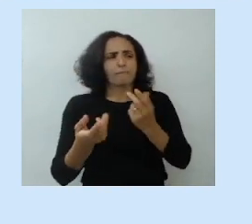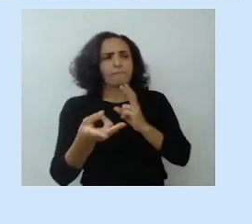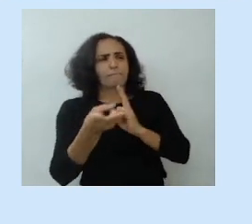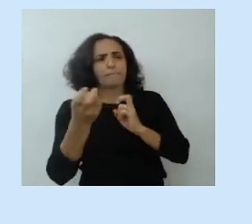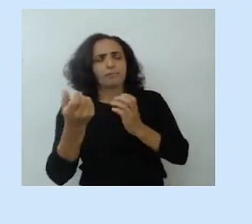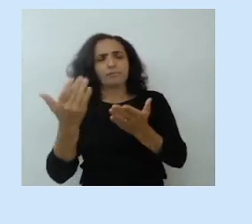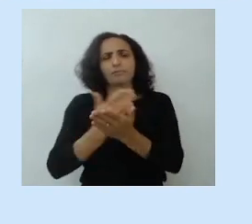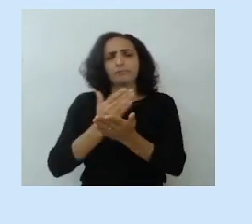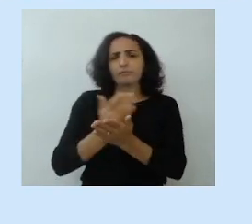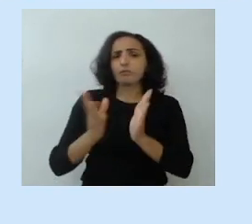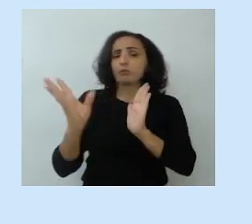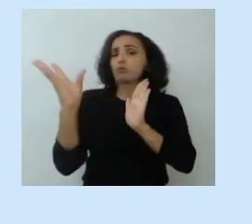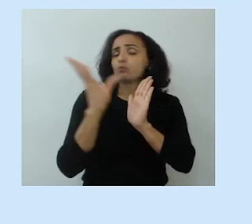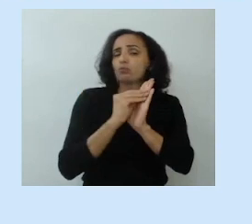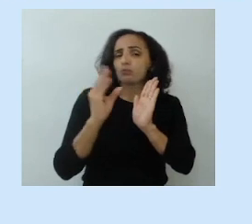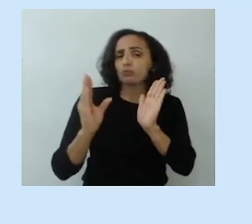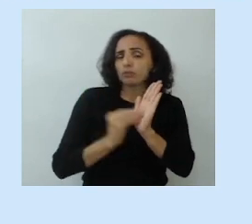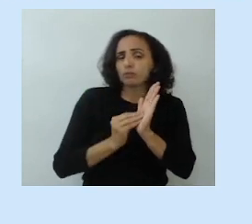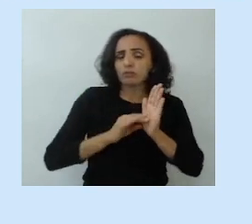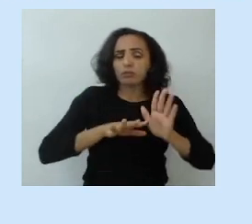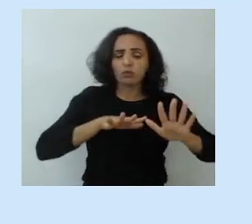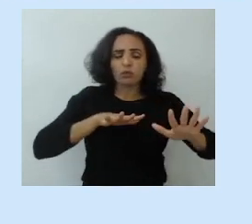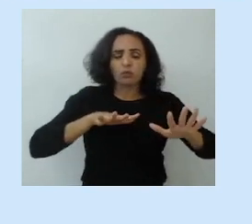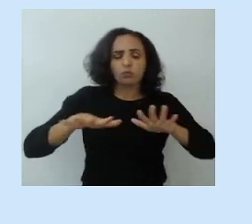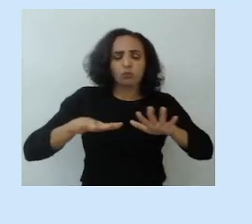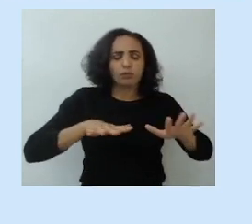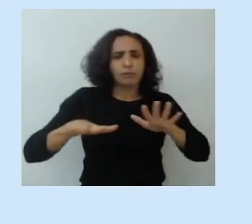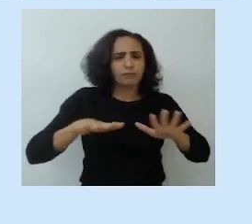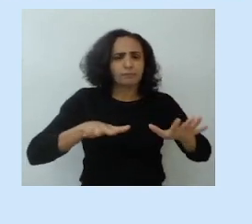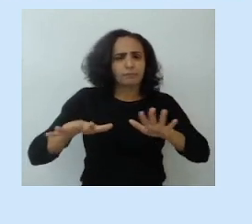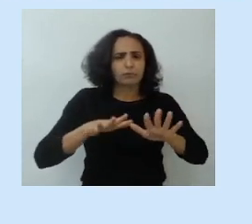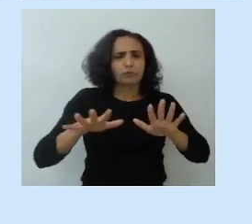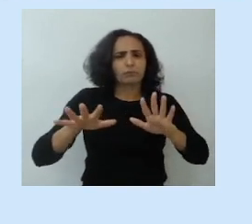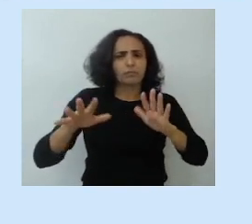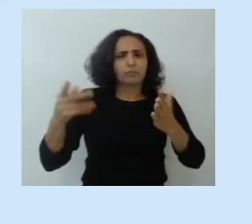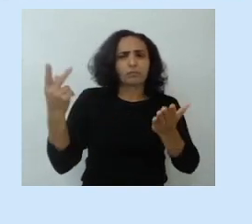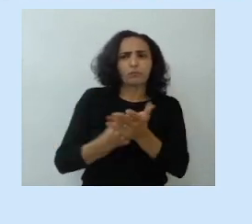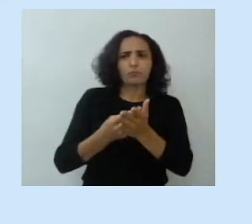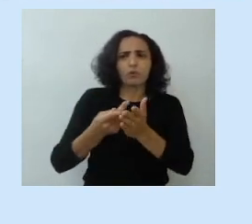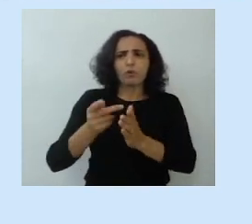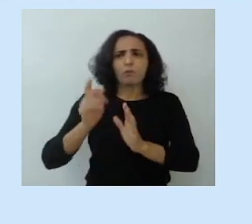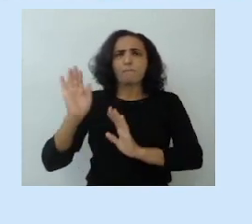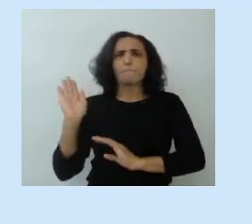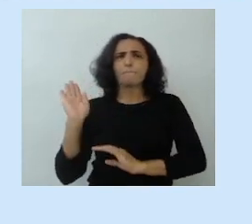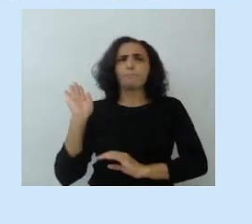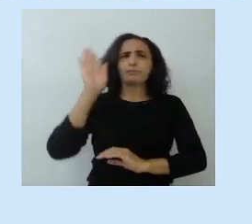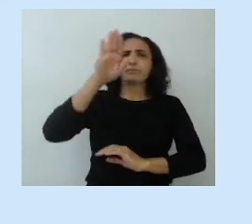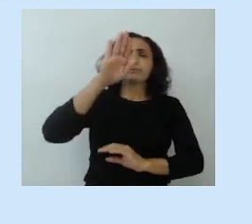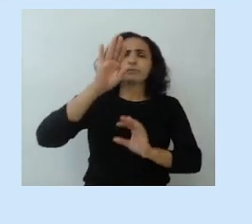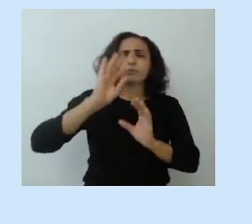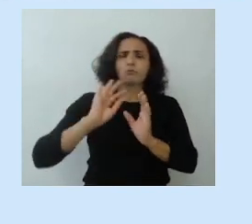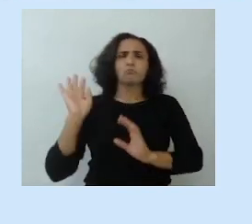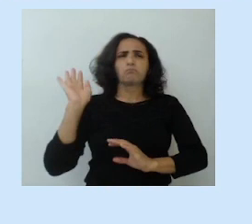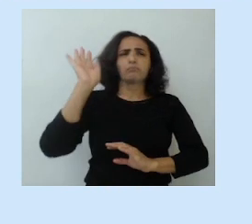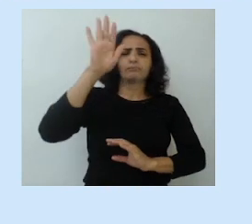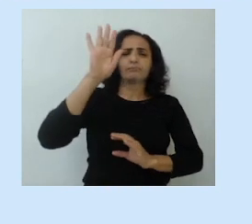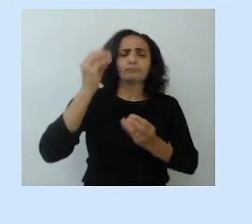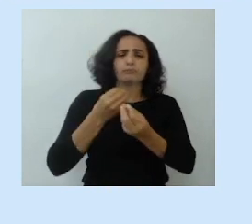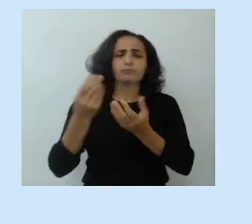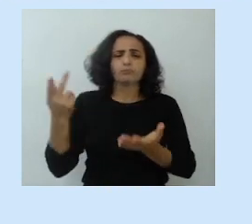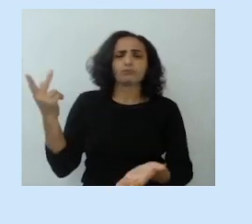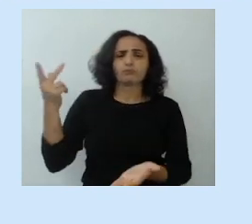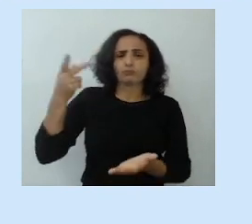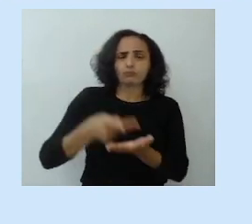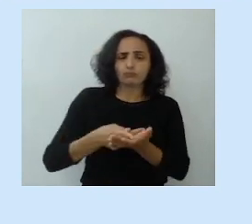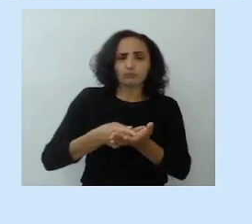um conteúdo nos movimentos de uniformemente variado, né, que são os lançamentos oblíquos. E esses lançamentos